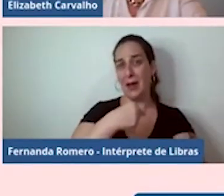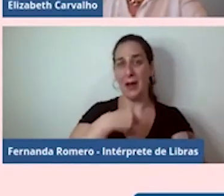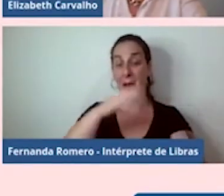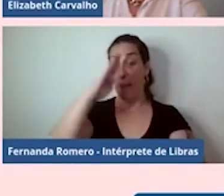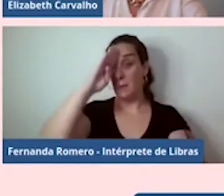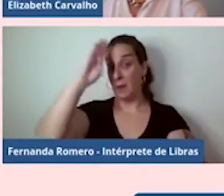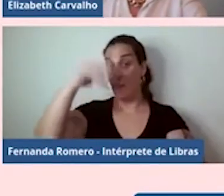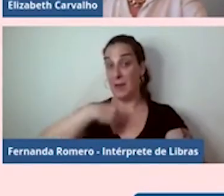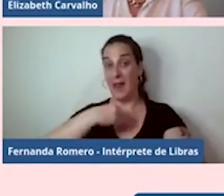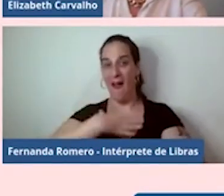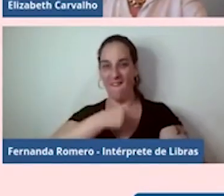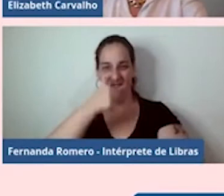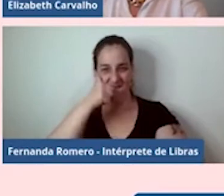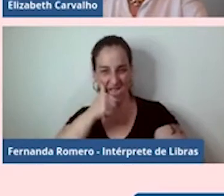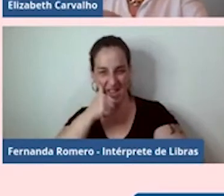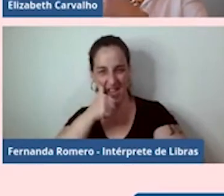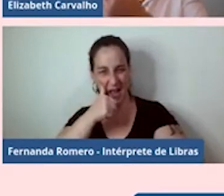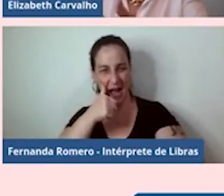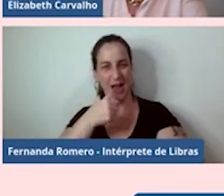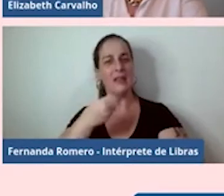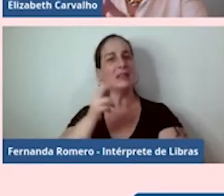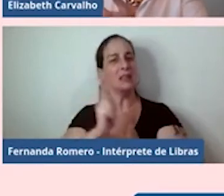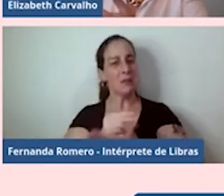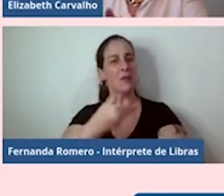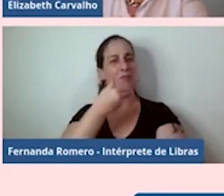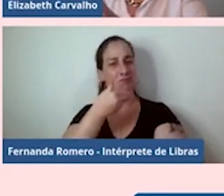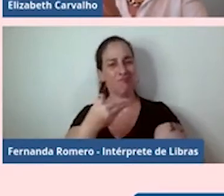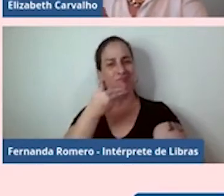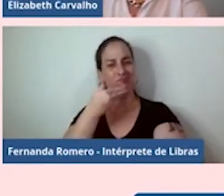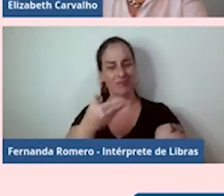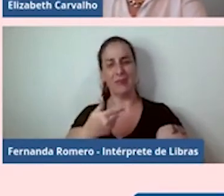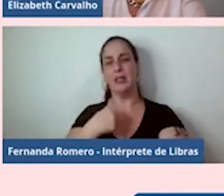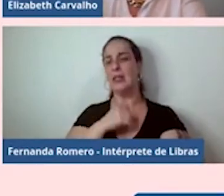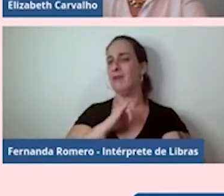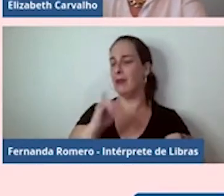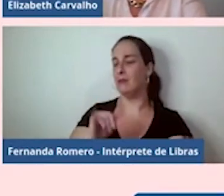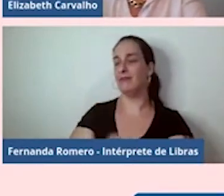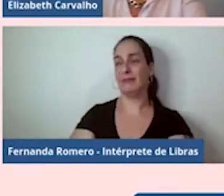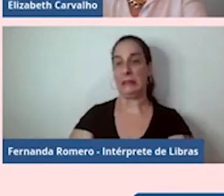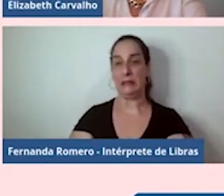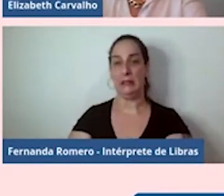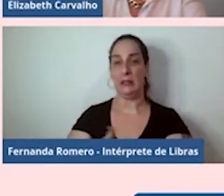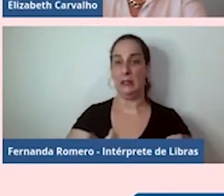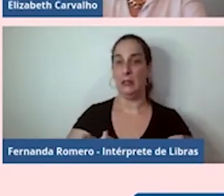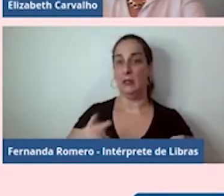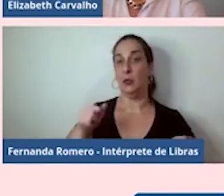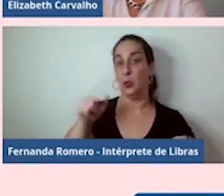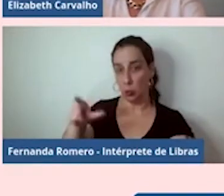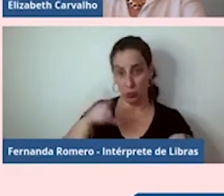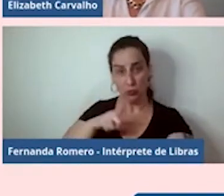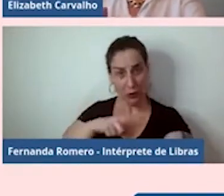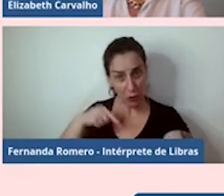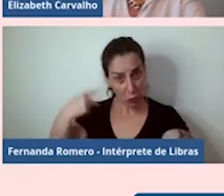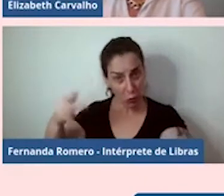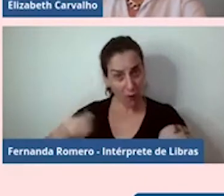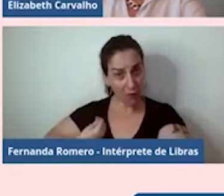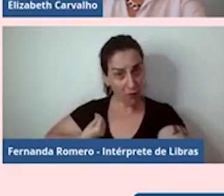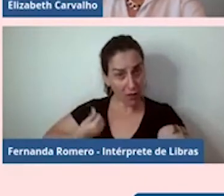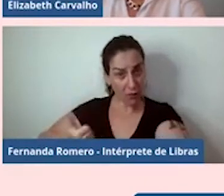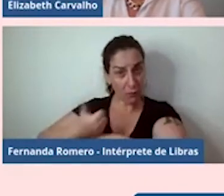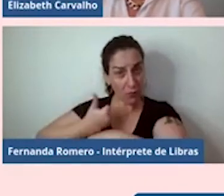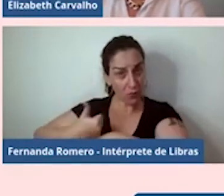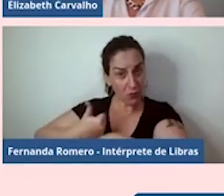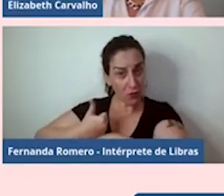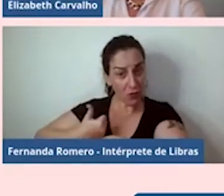né, me cobrava em função disso. E eu dizendo assim, olha, minha filha, assim, tu vai ter a tua profissão, tu vai ter a tua carreira, e isso